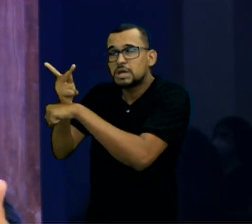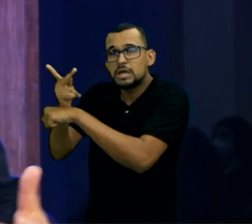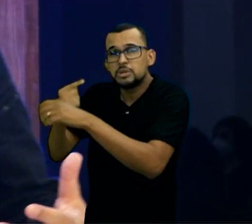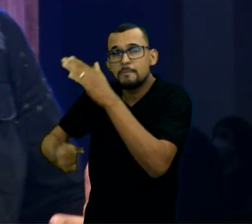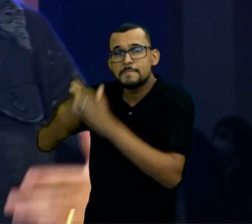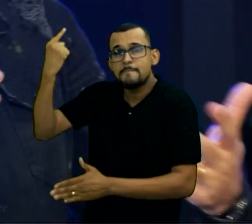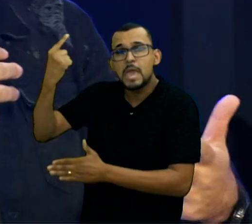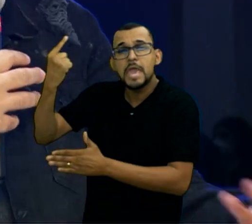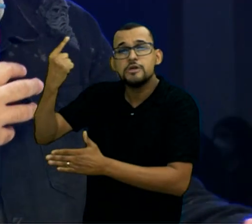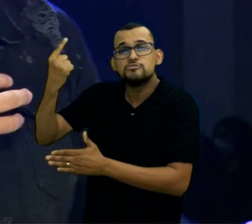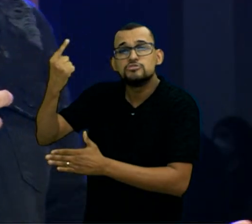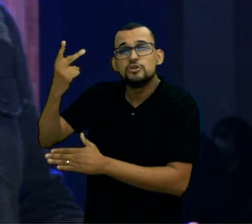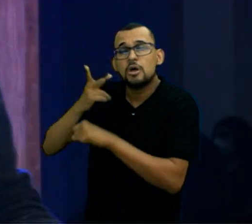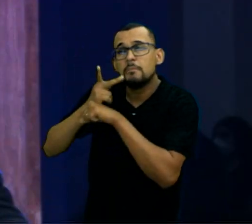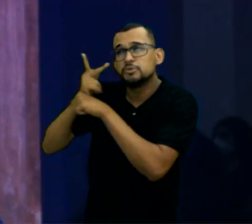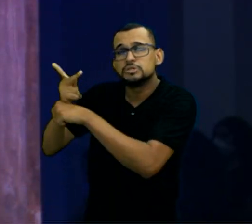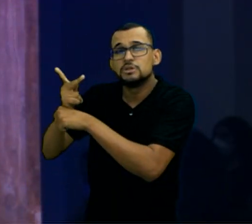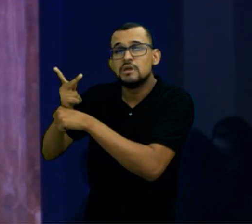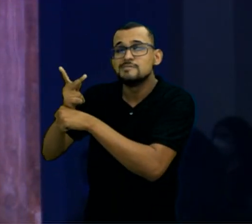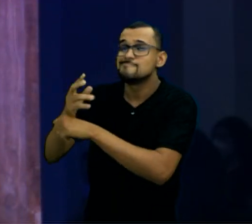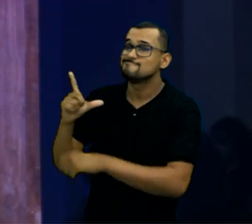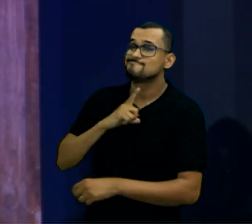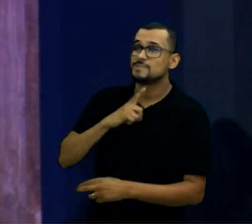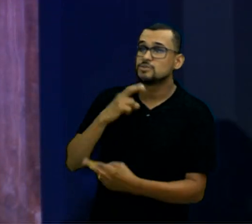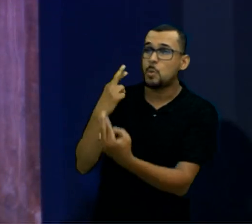tendo um relacionamento com o Senhor,